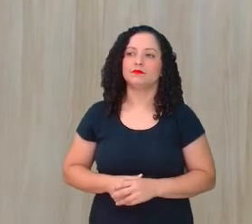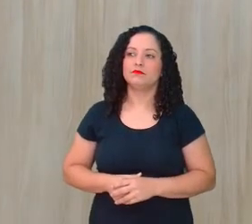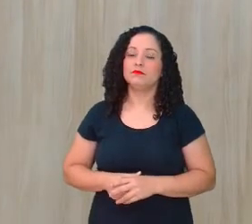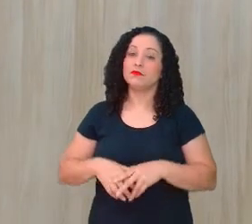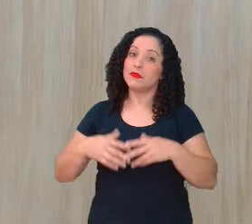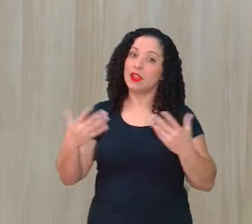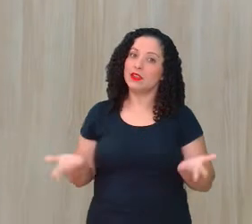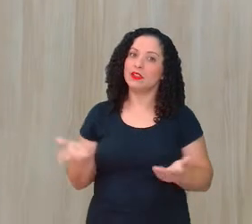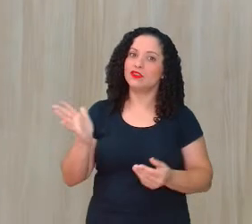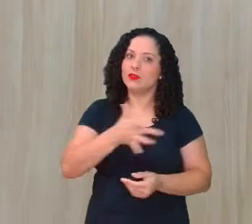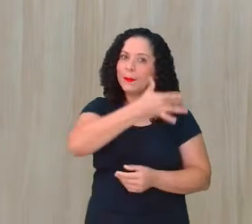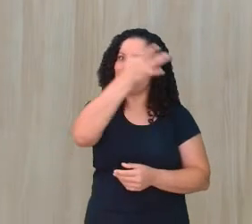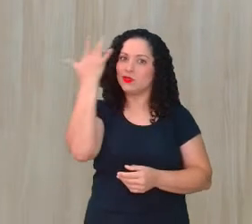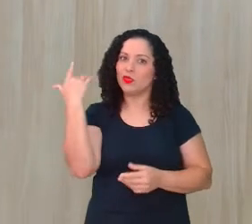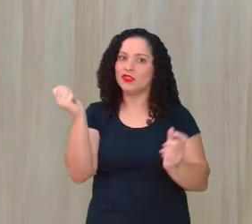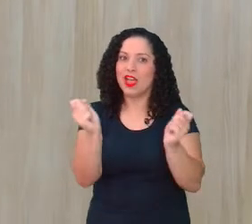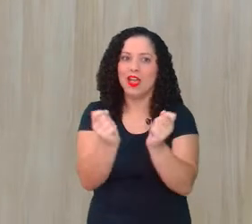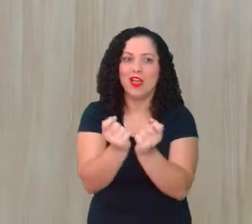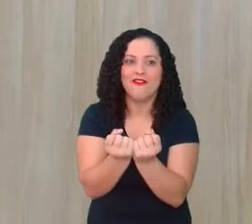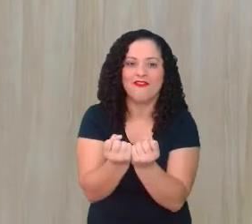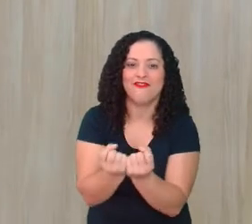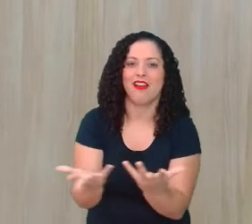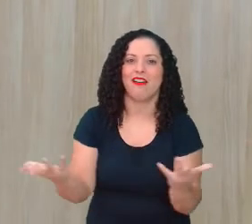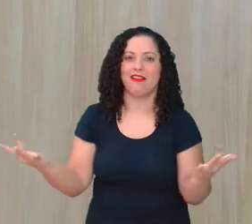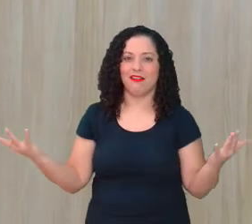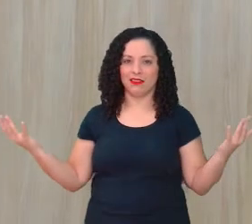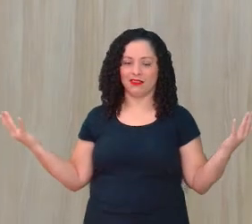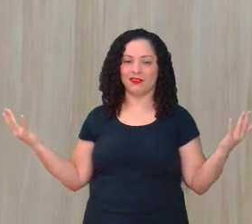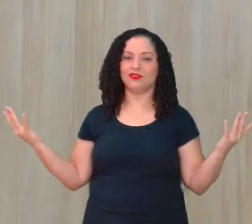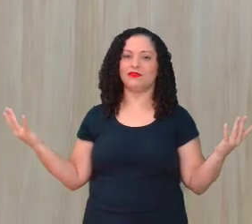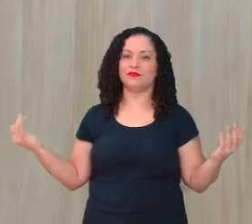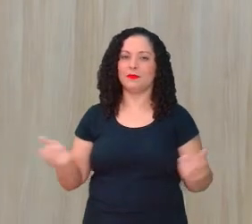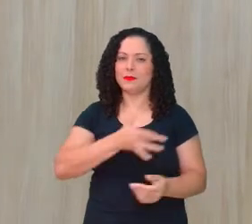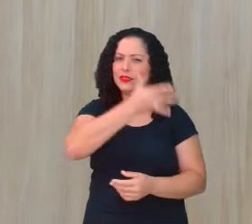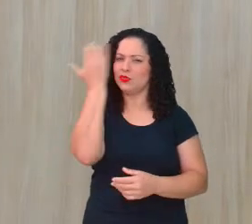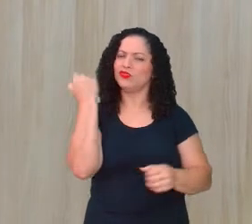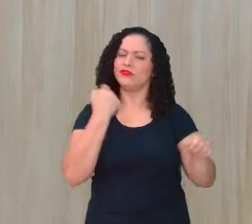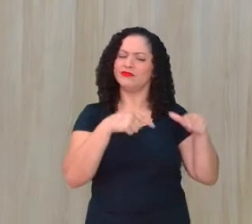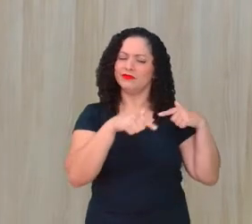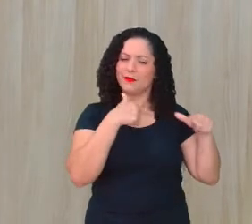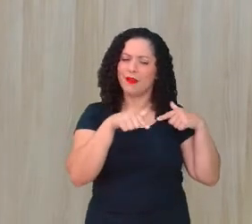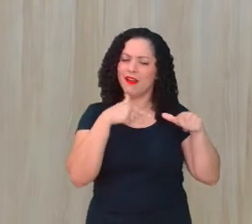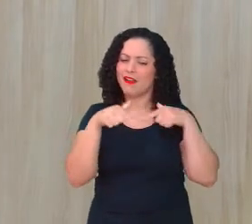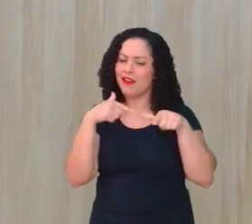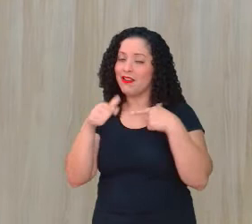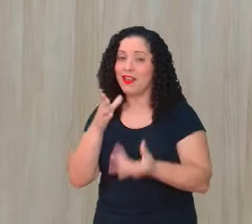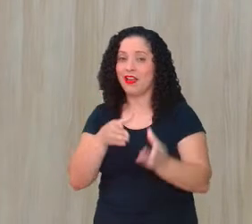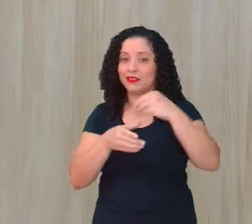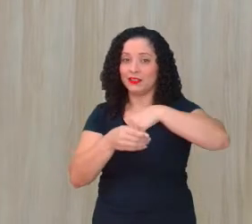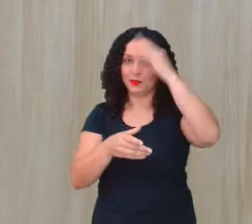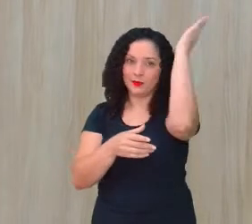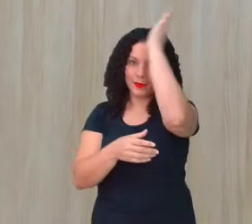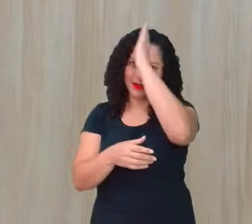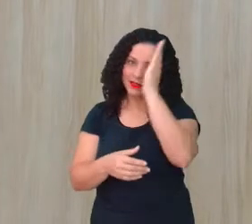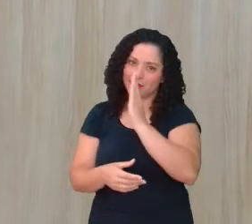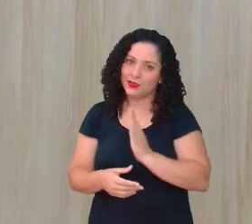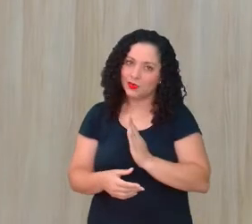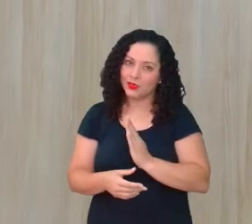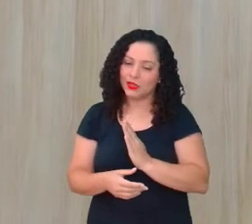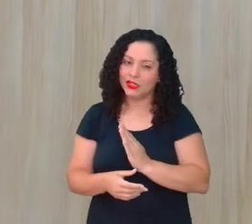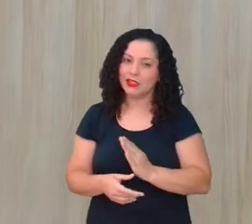pessoas, elas são maioria, certo? A gente tem uma maioria de trabalhadores no nosso país, por exemplo, no